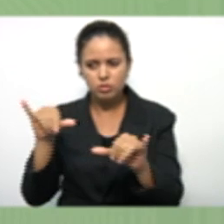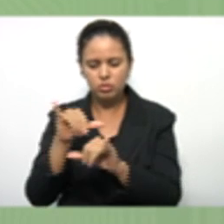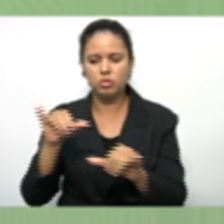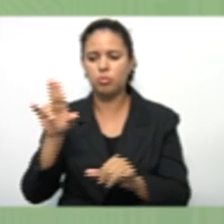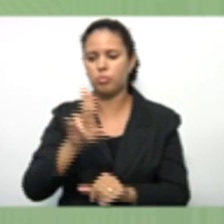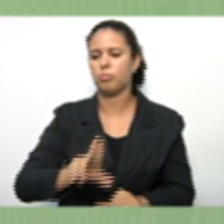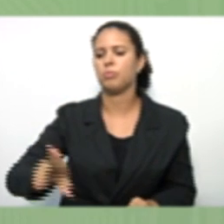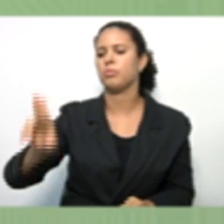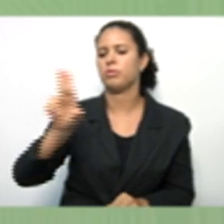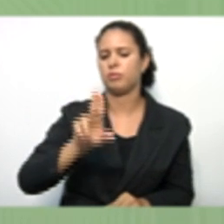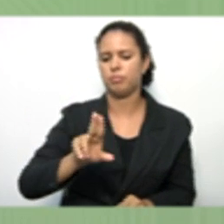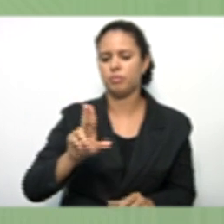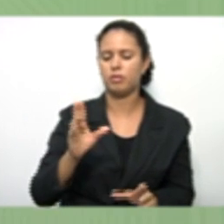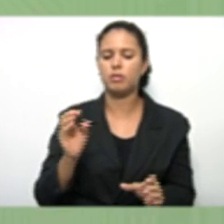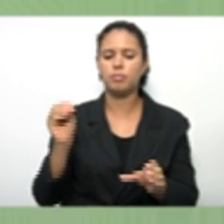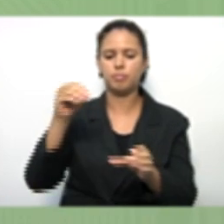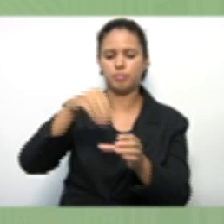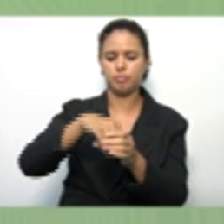vocês